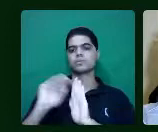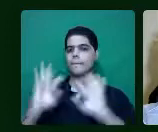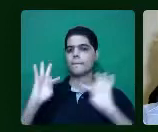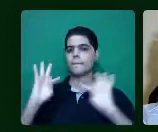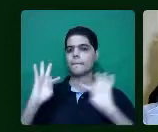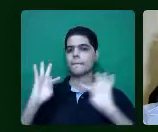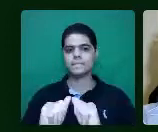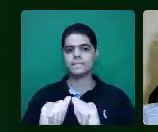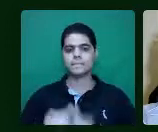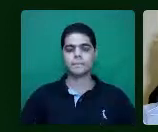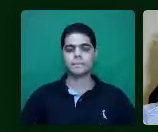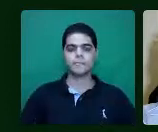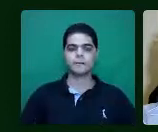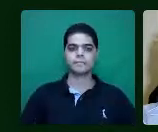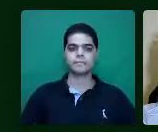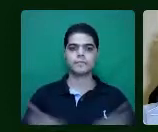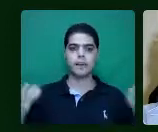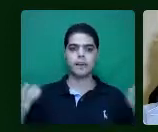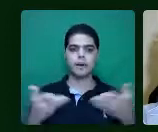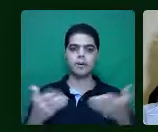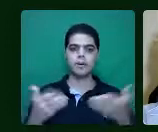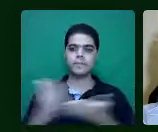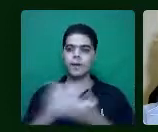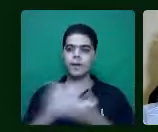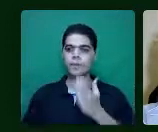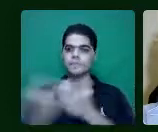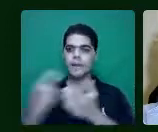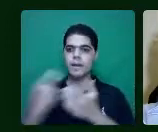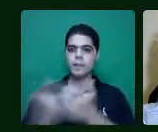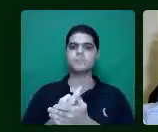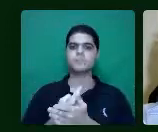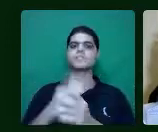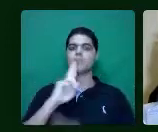respondendo umas perguntas rápidas.